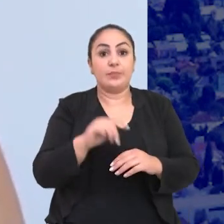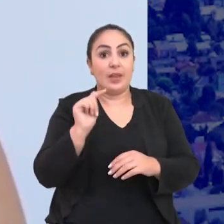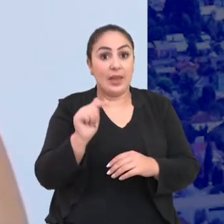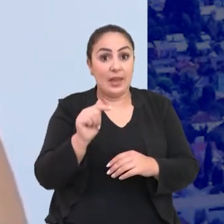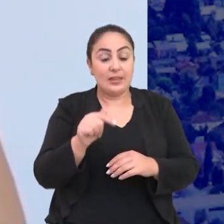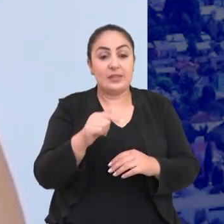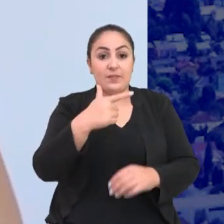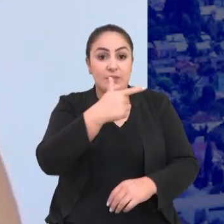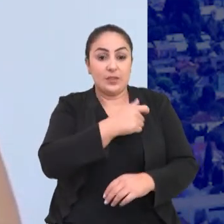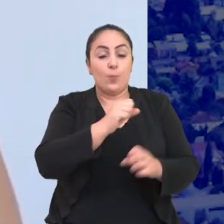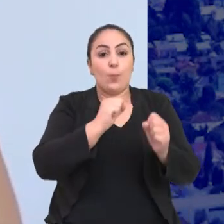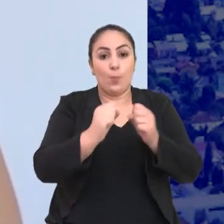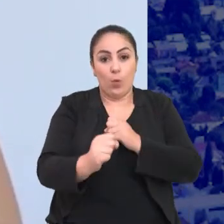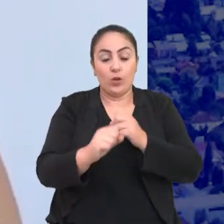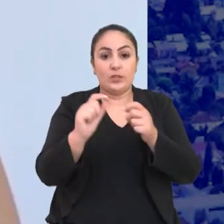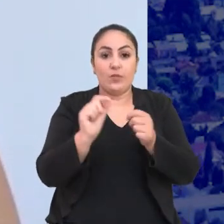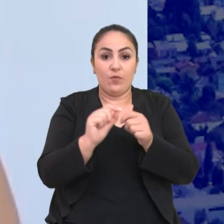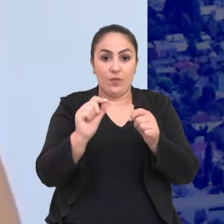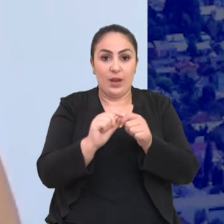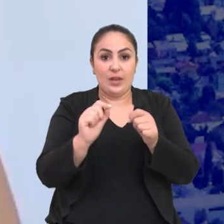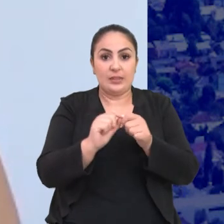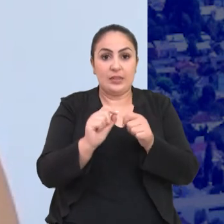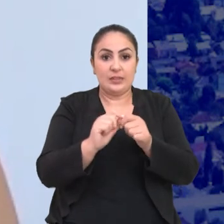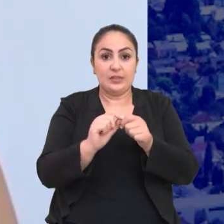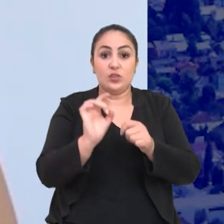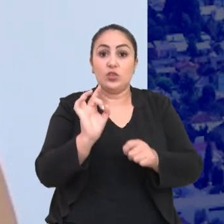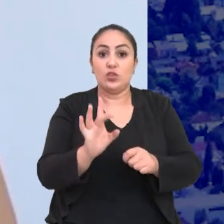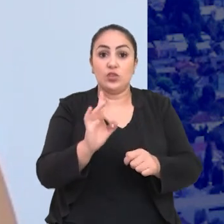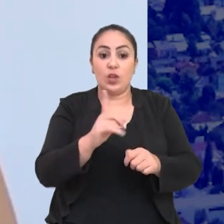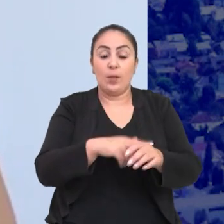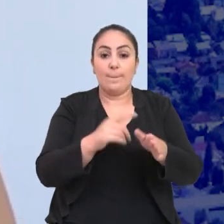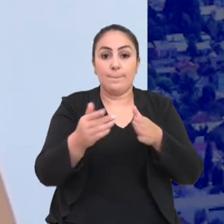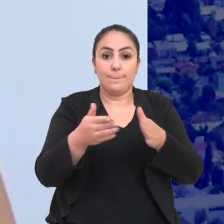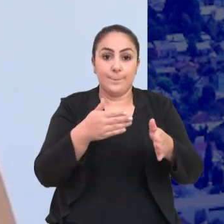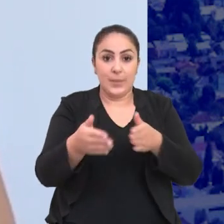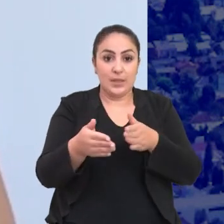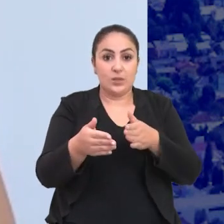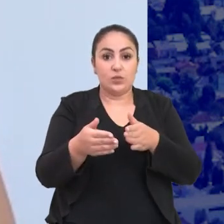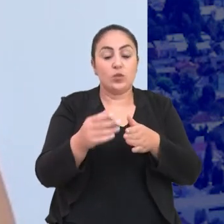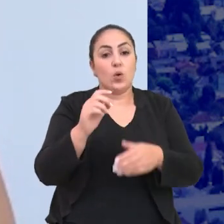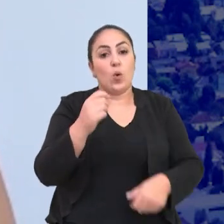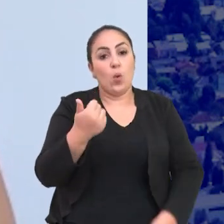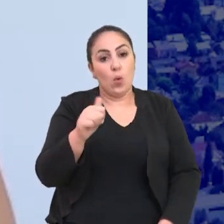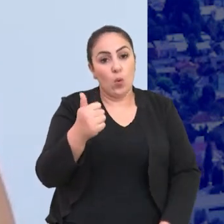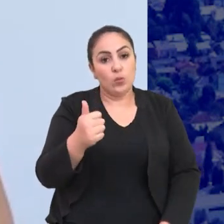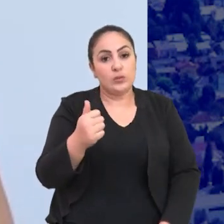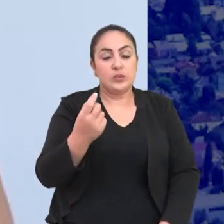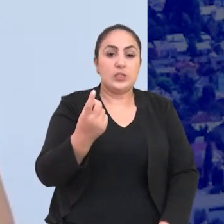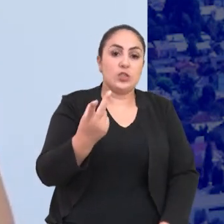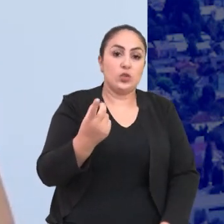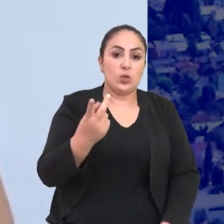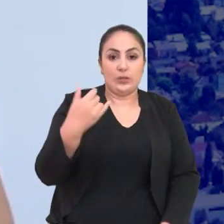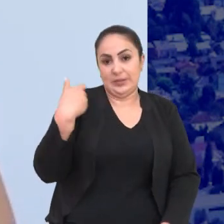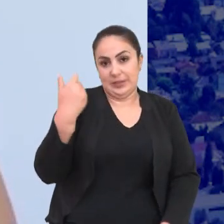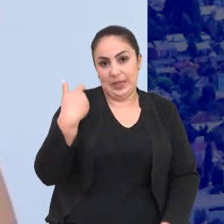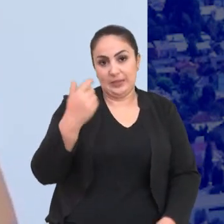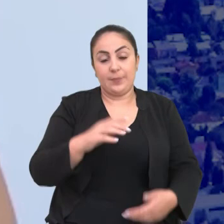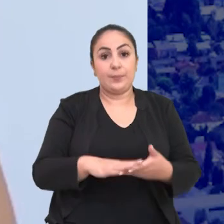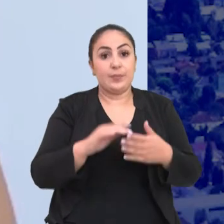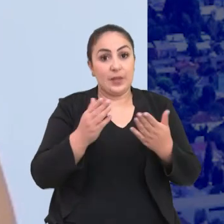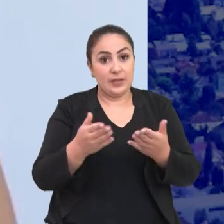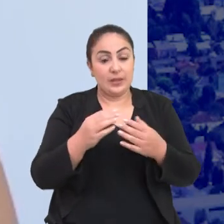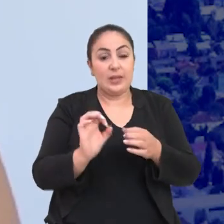infecções. Essa vacina, ela pode ser realizada apenas na faixa etária dos 11 e